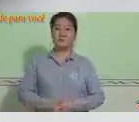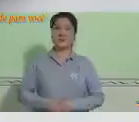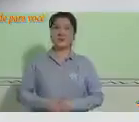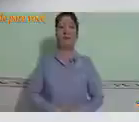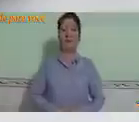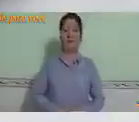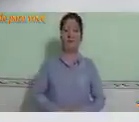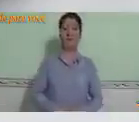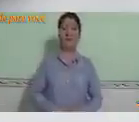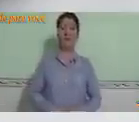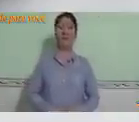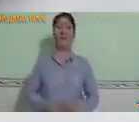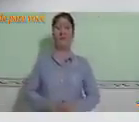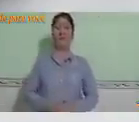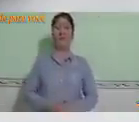claras,